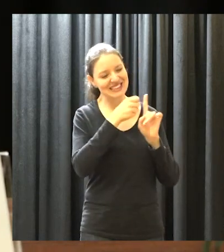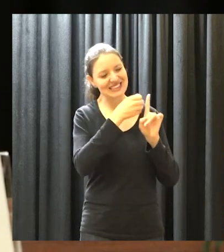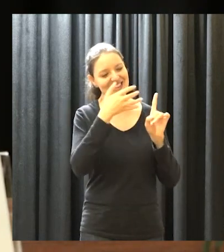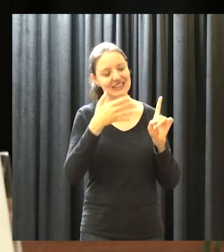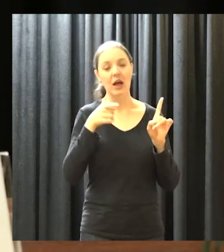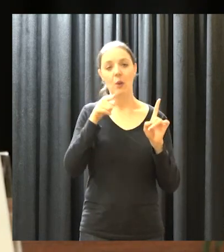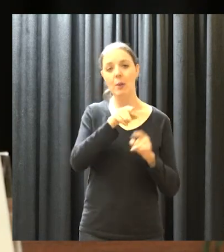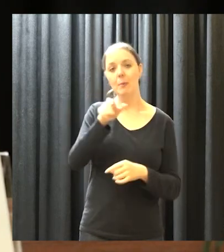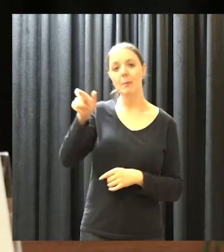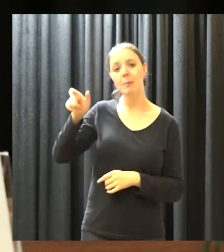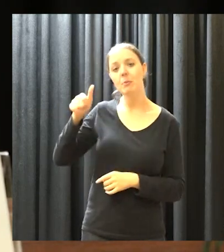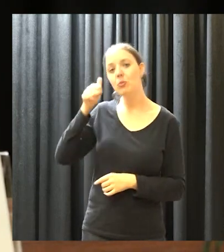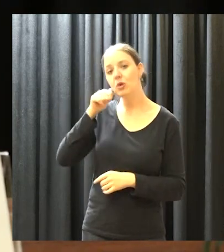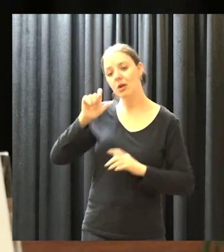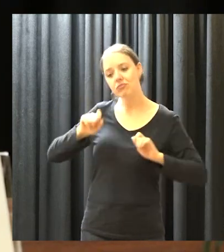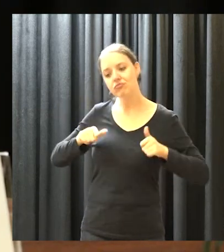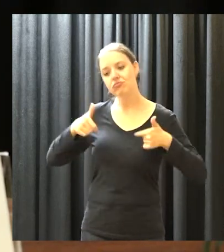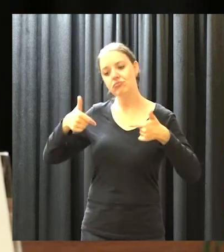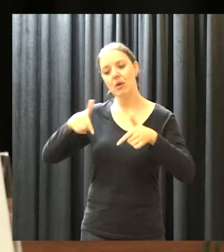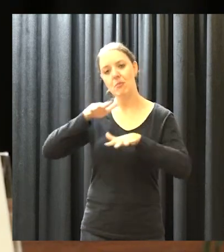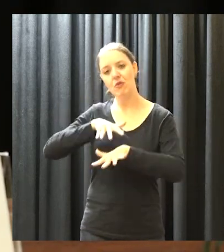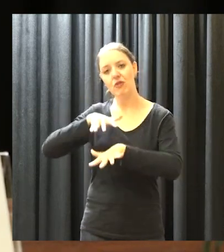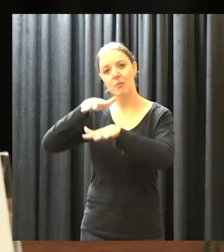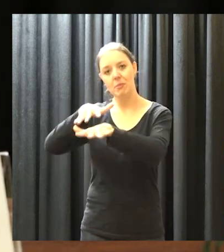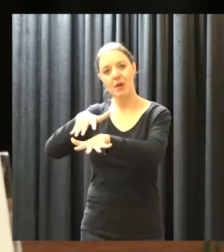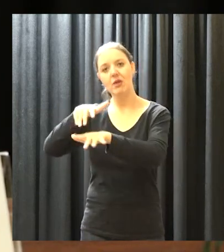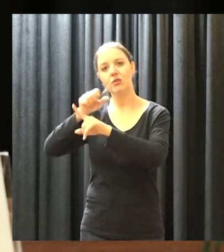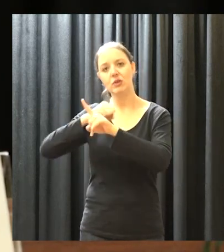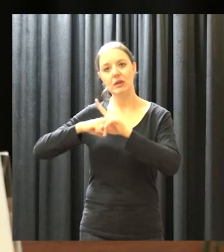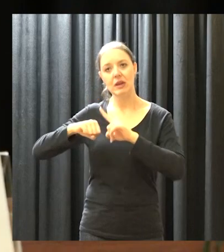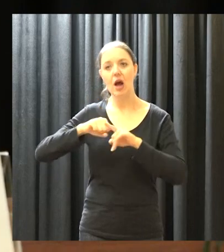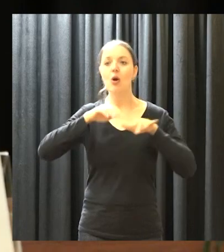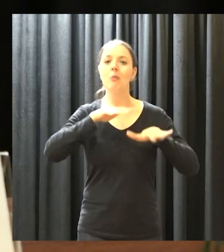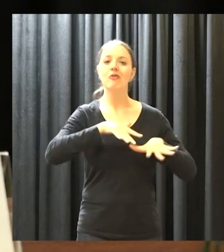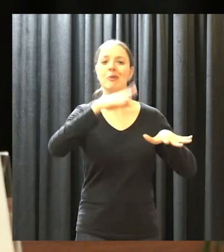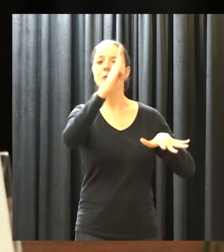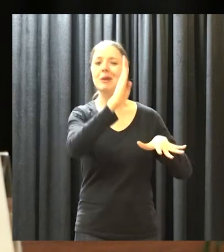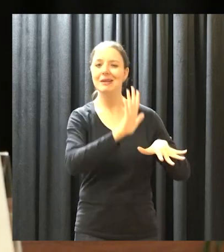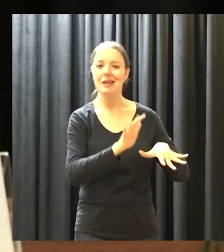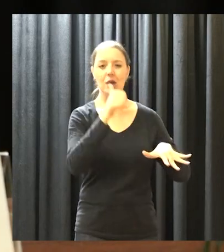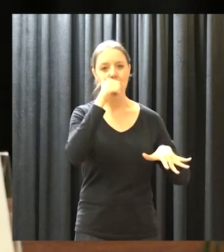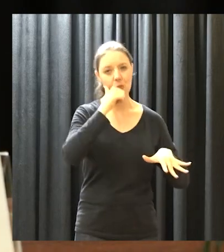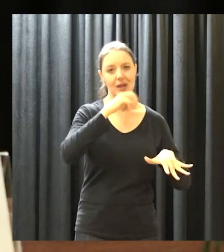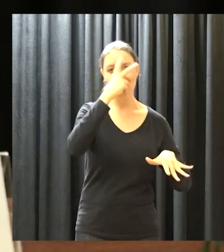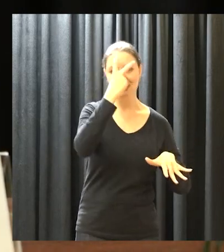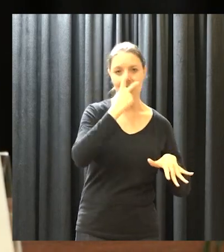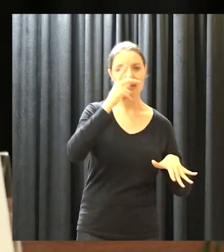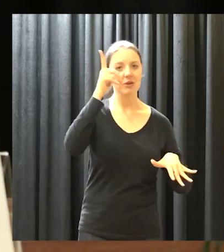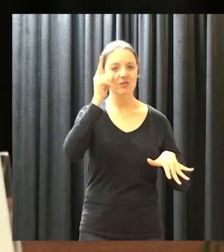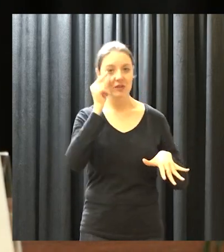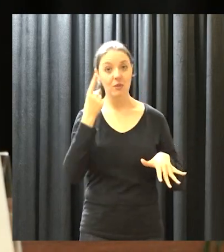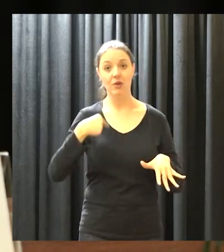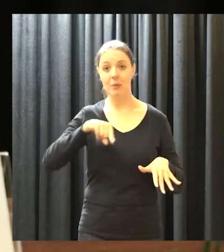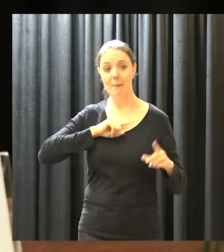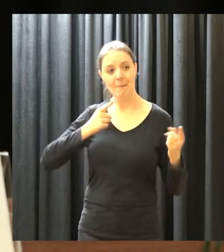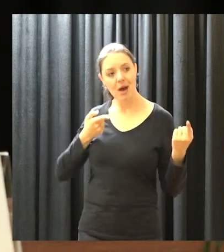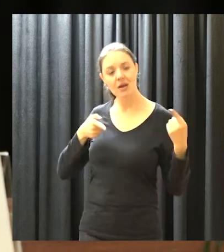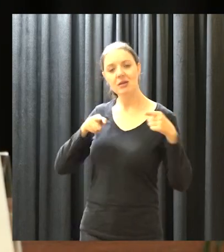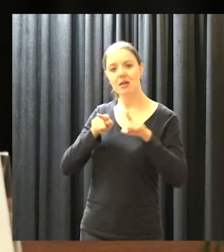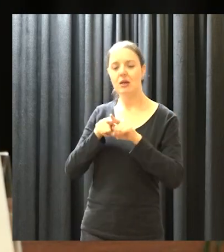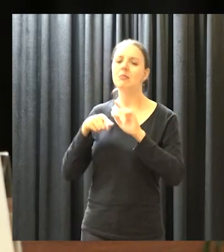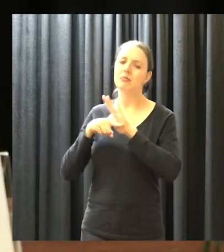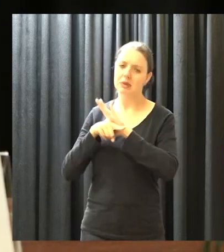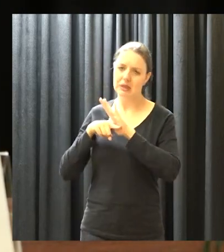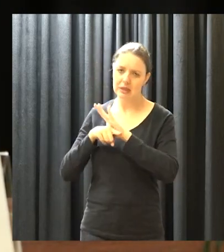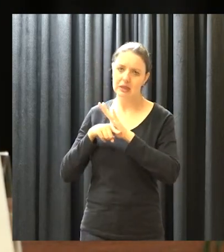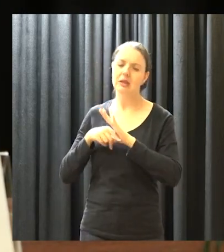movimento social da deficiência visual, do movimento brasileiro de mulheres cegas e com baixa visão, com quem a gente tem uma parceria, o projeto de pesquisa tem uma